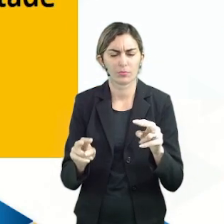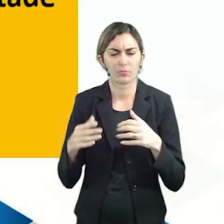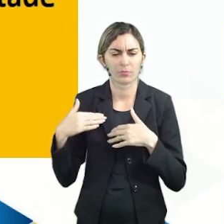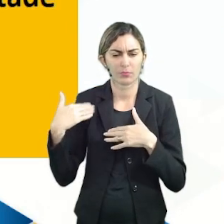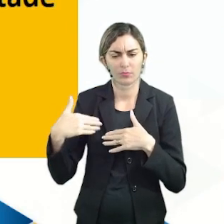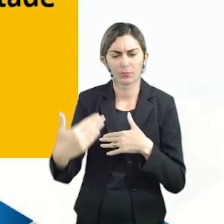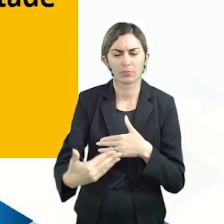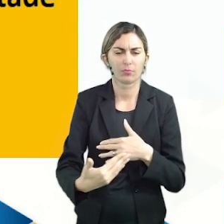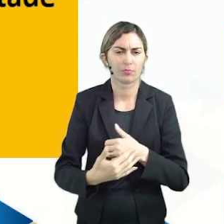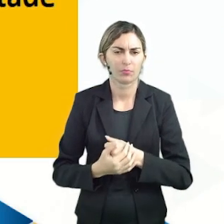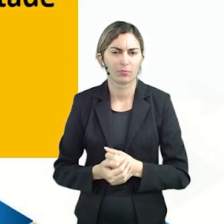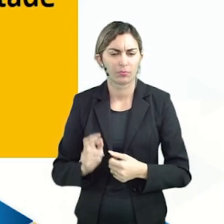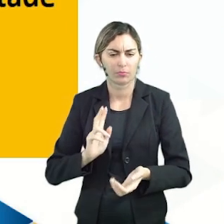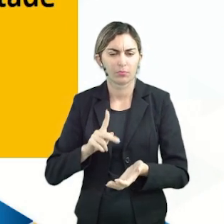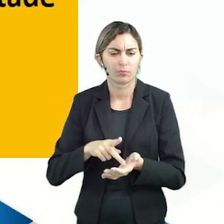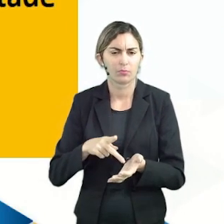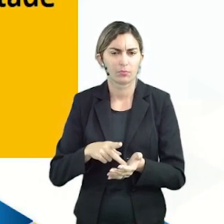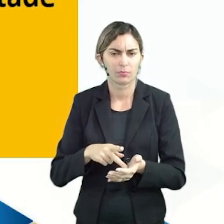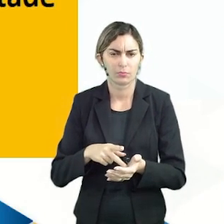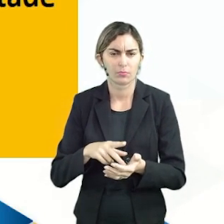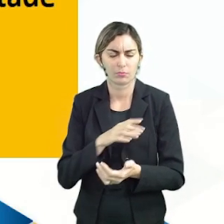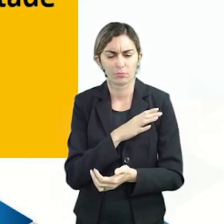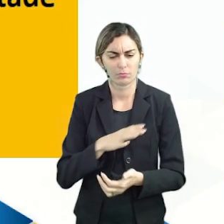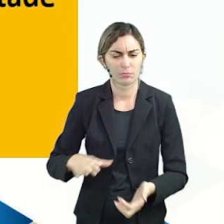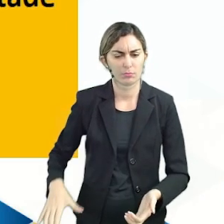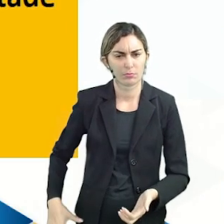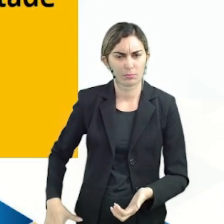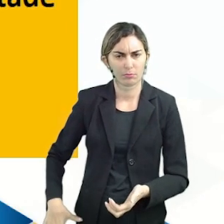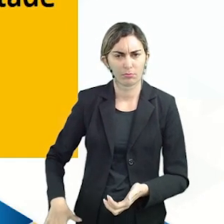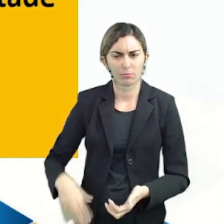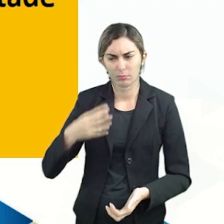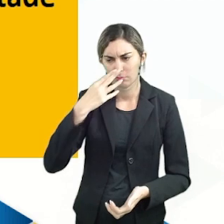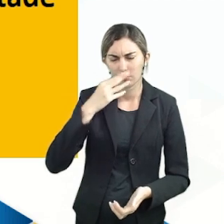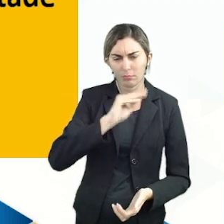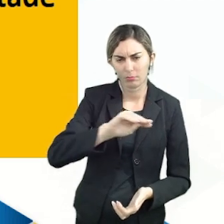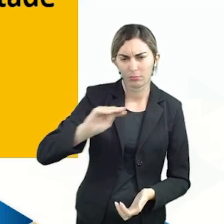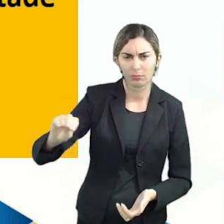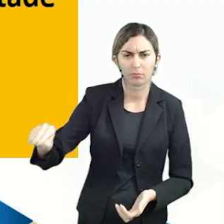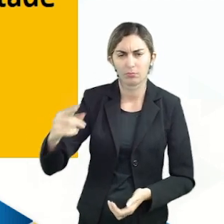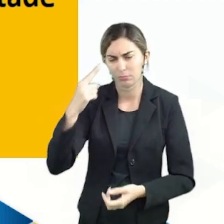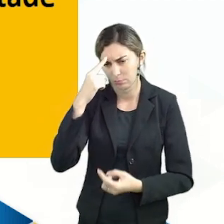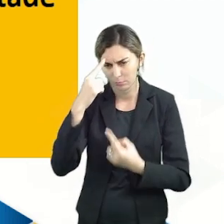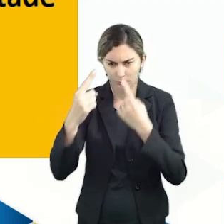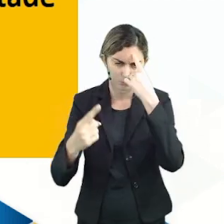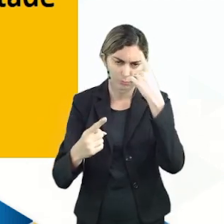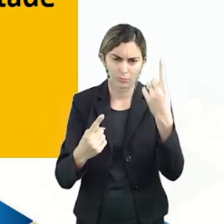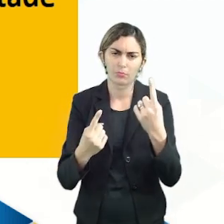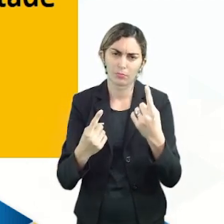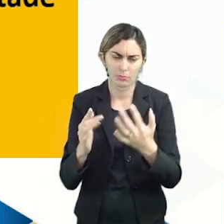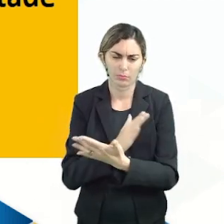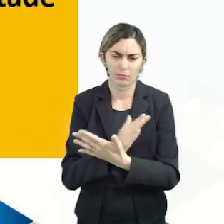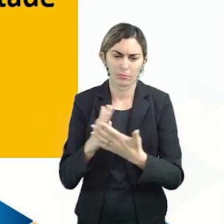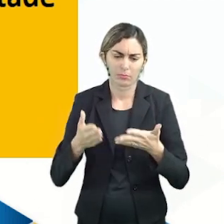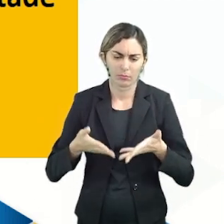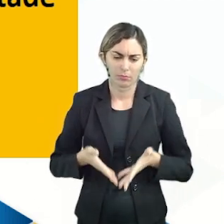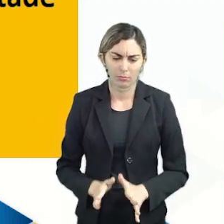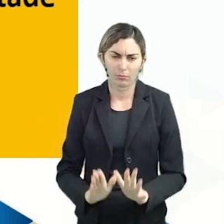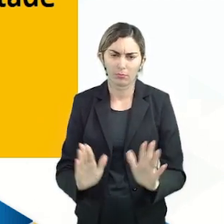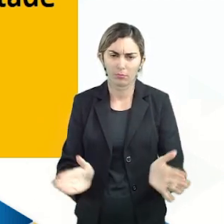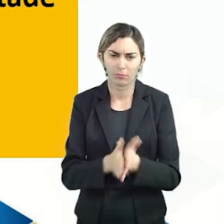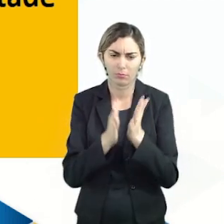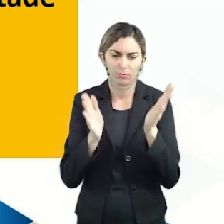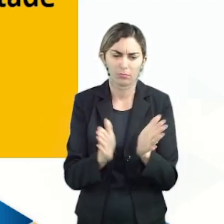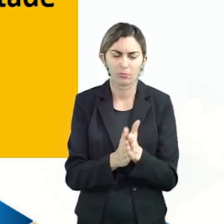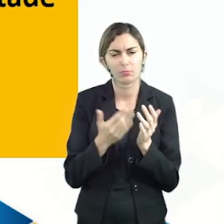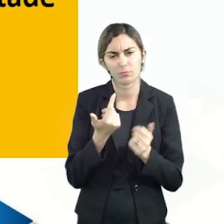acompanhem comigo. O verdadeiro cristianismo rejeita a ideia de que uns nascem pobres